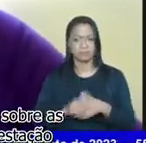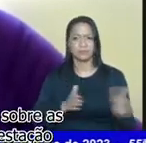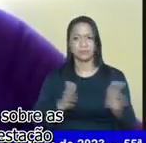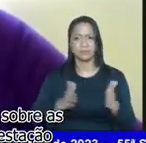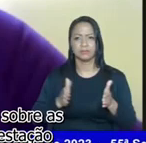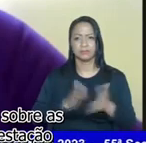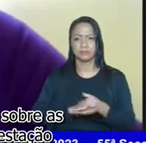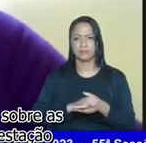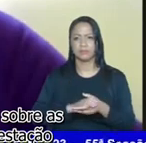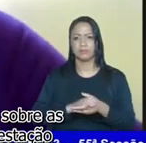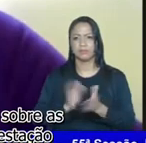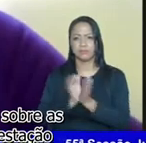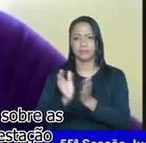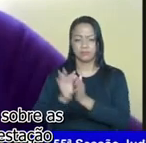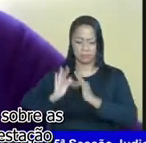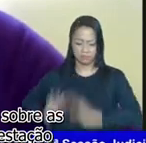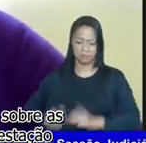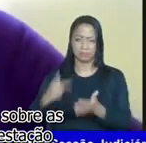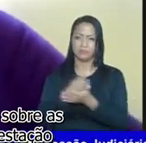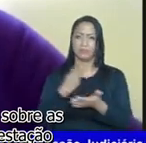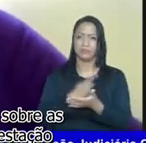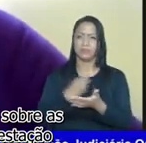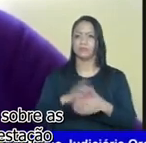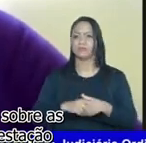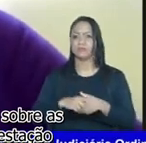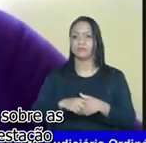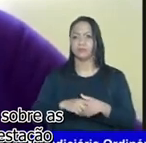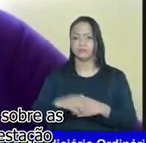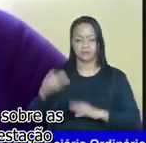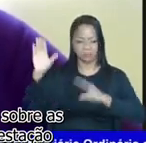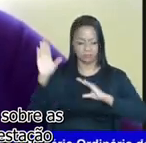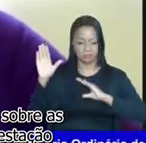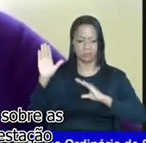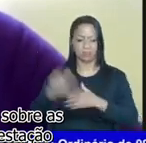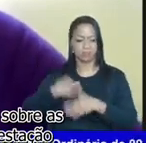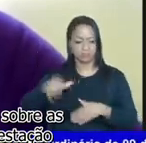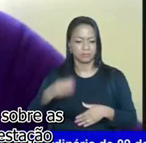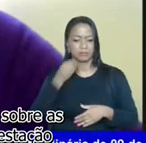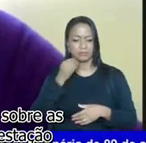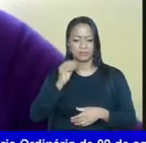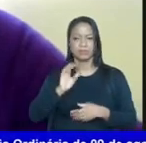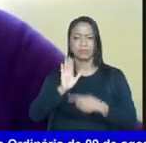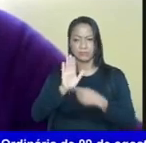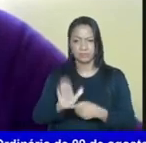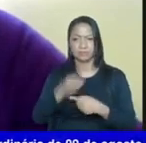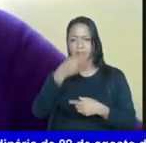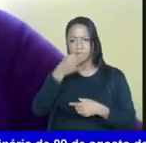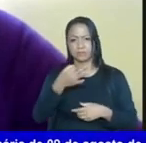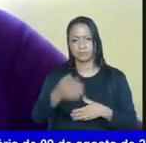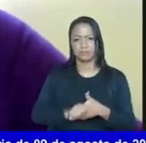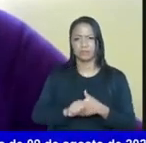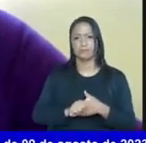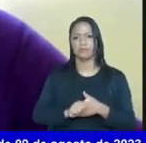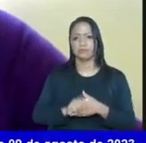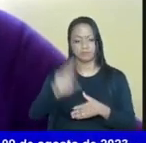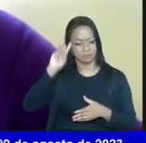em que o parecer ministerial apontou falhas sobre as quais a candidata não foi dada oportunidade de manifestação. Afirma